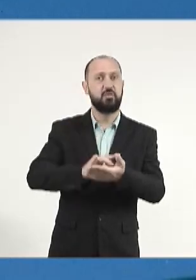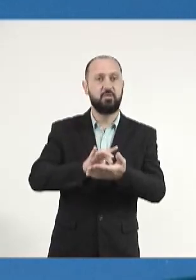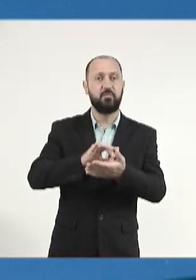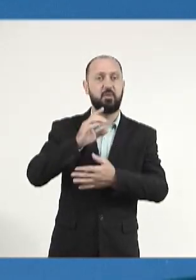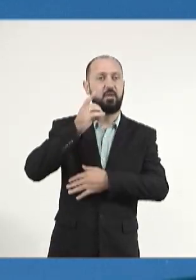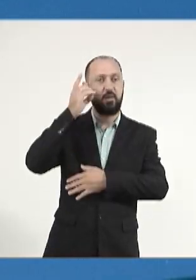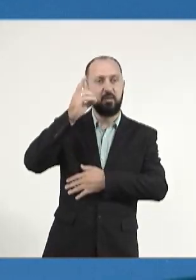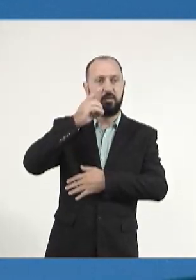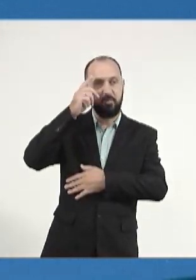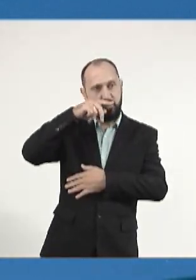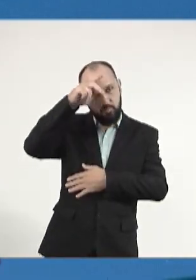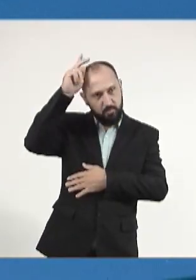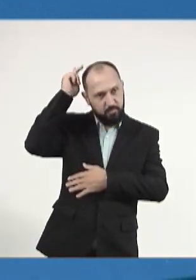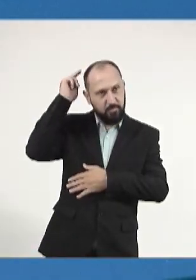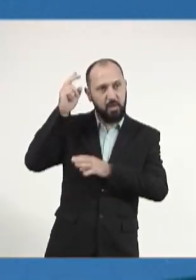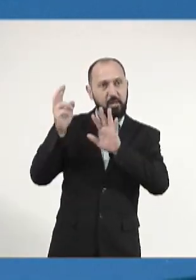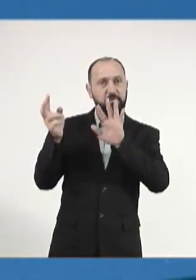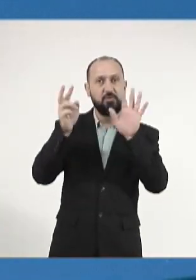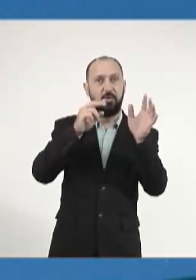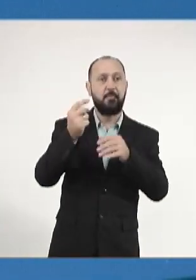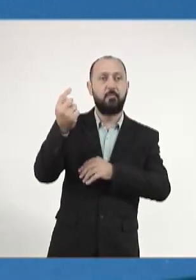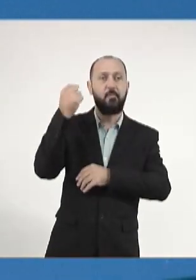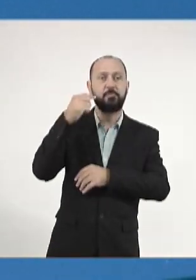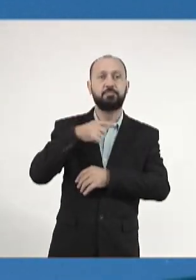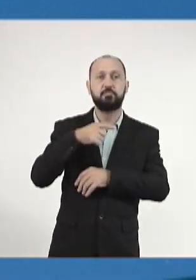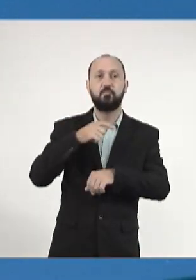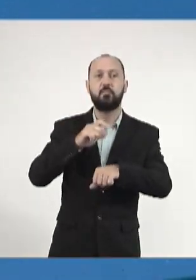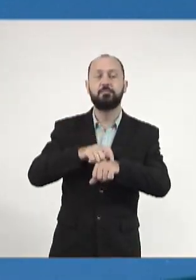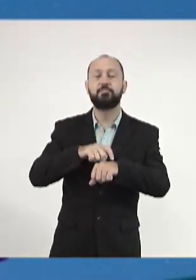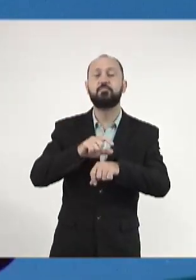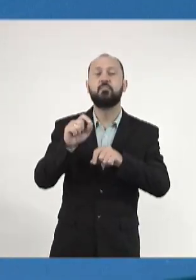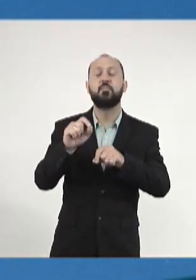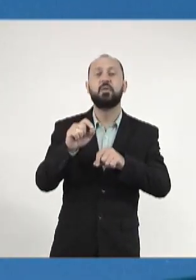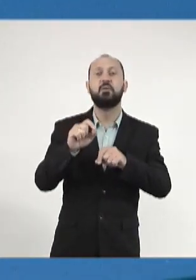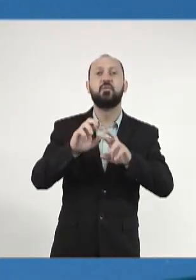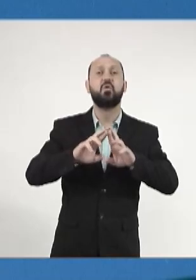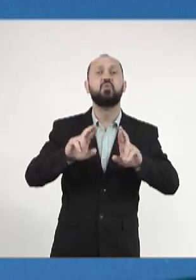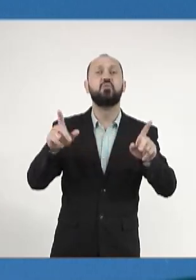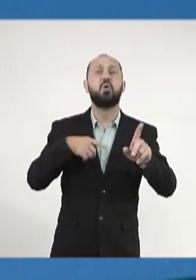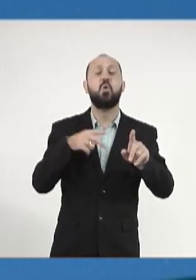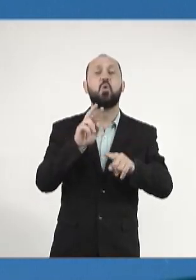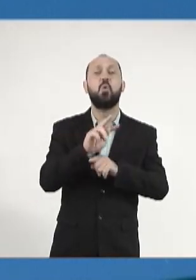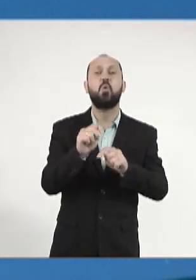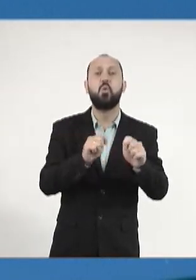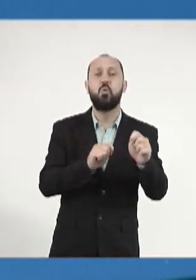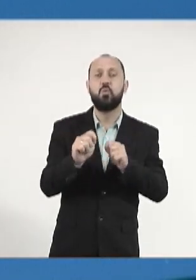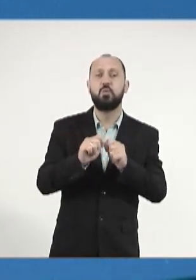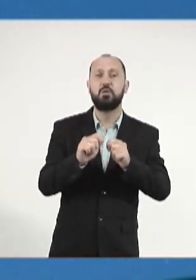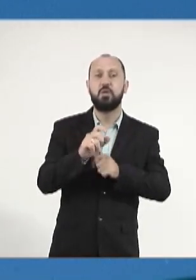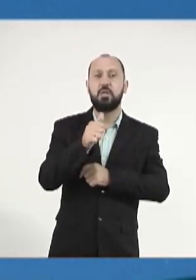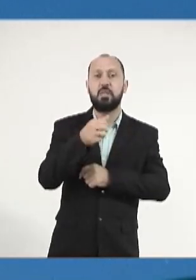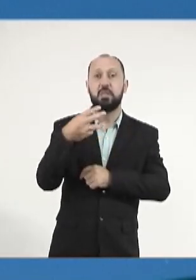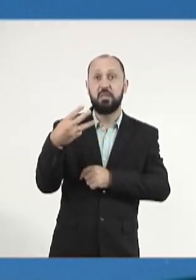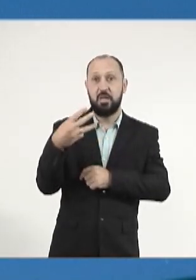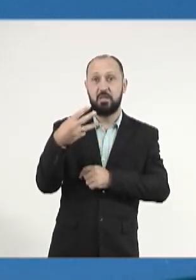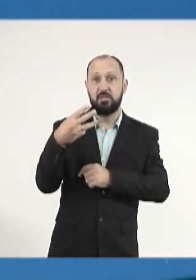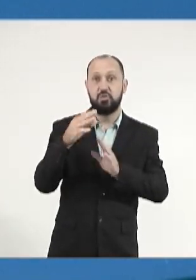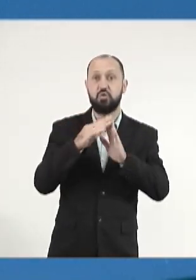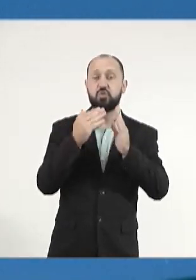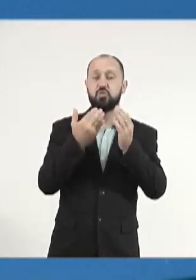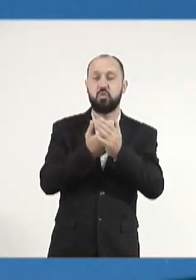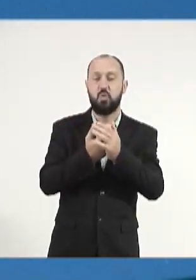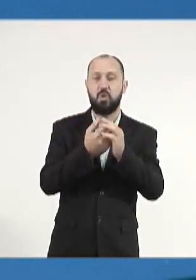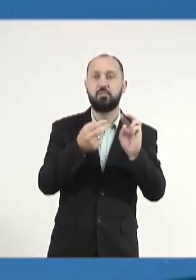deputado Paulo Correia. E na semana passada nós tivemos uma situação que fugiu totalmente ao controle. 3 escolas